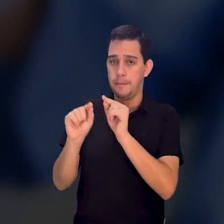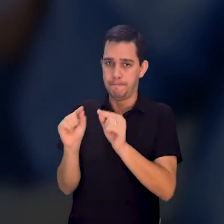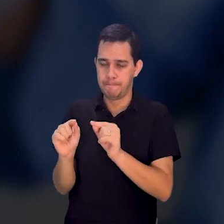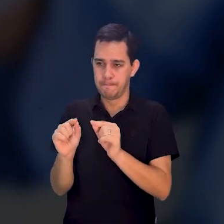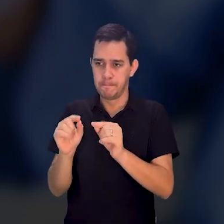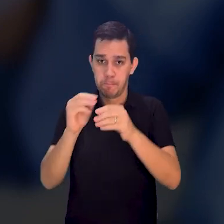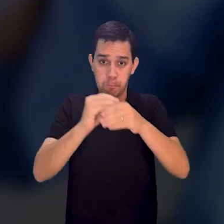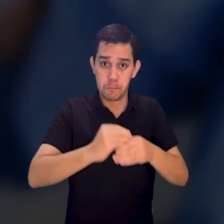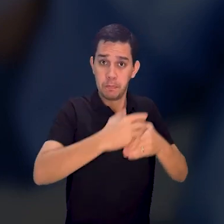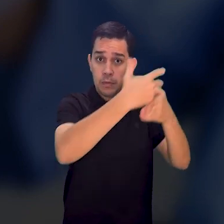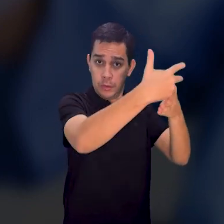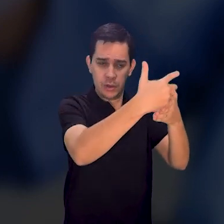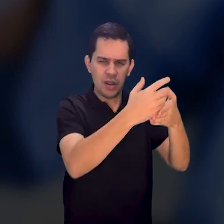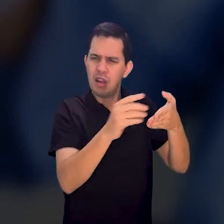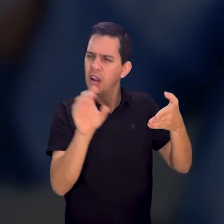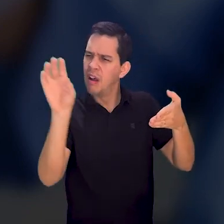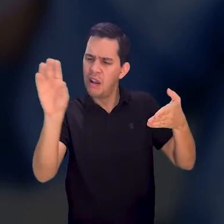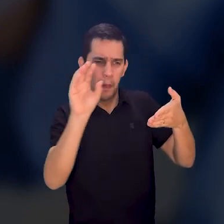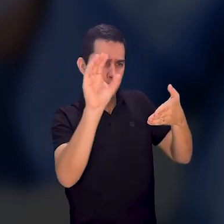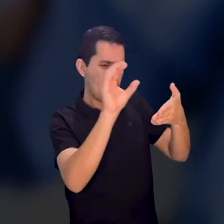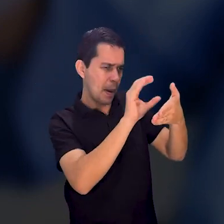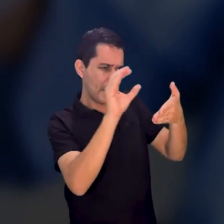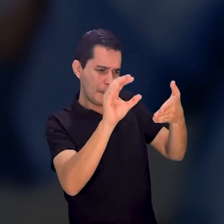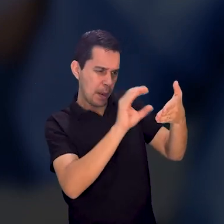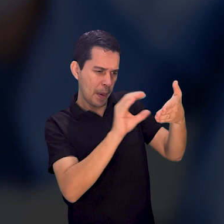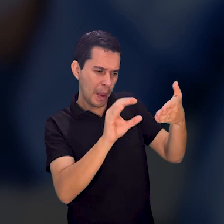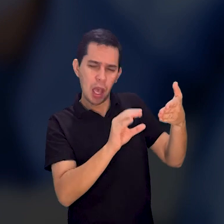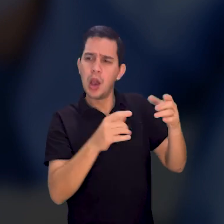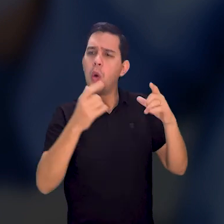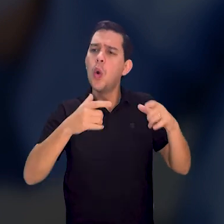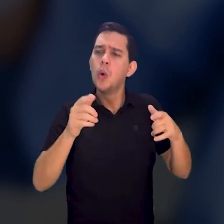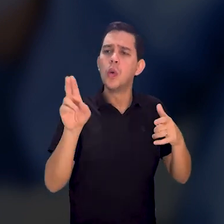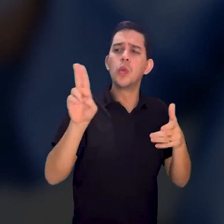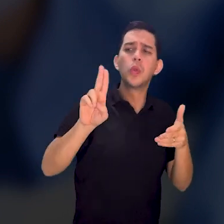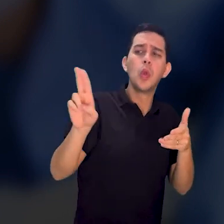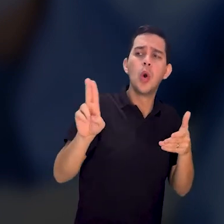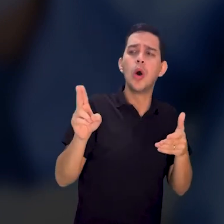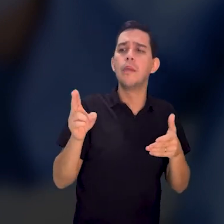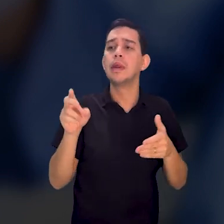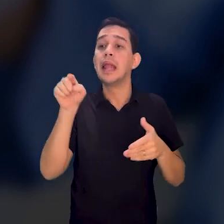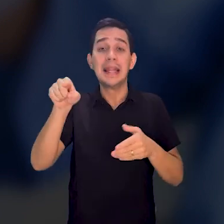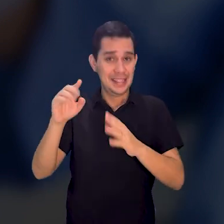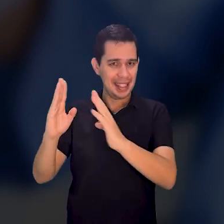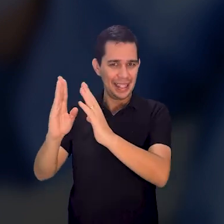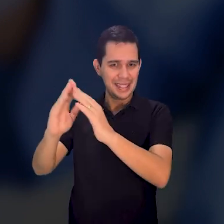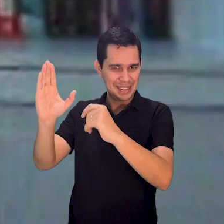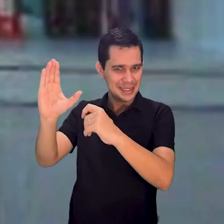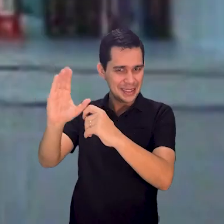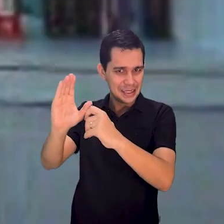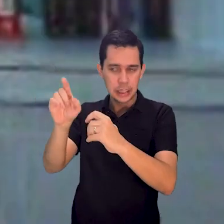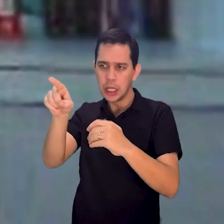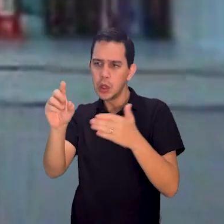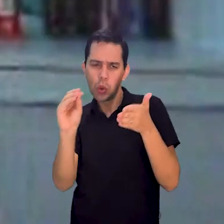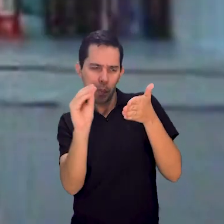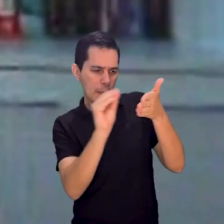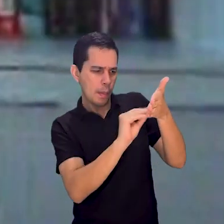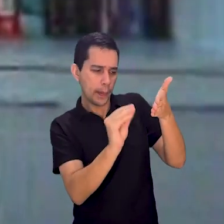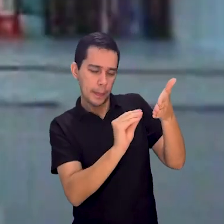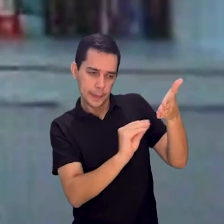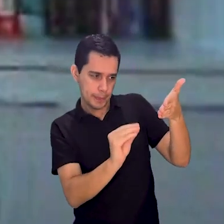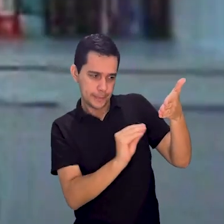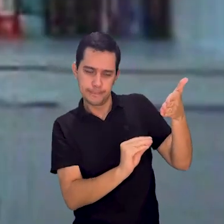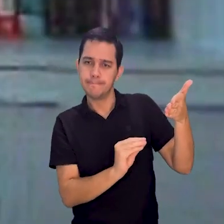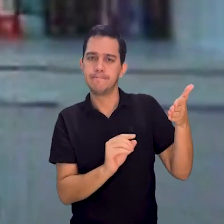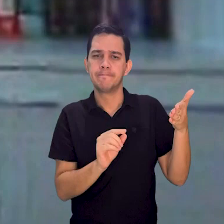foi se fazer um mapeamento e organizar a situação daqueles pacientes dentro do manicômio. Em que